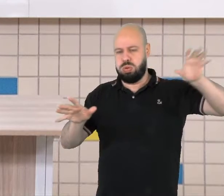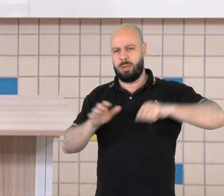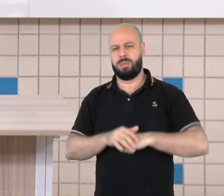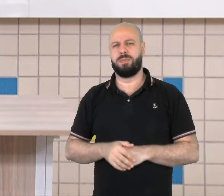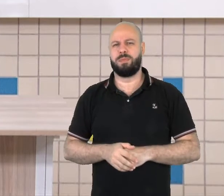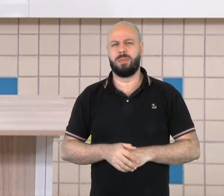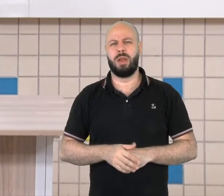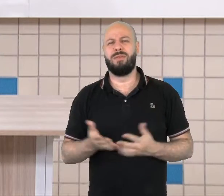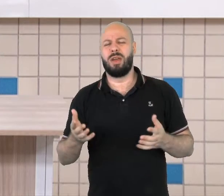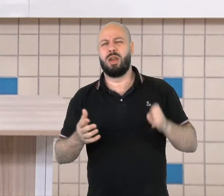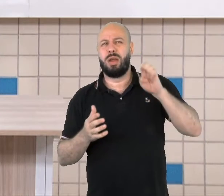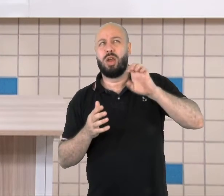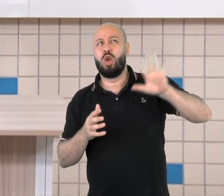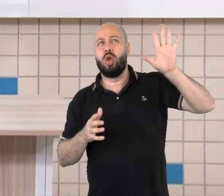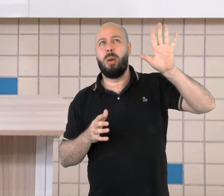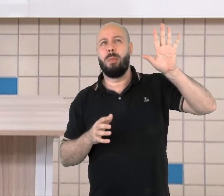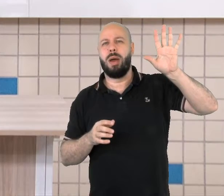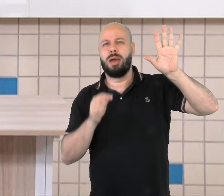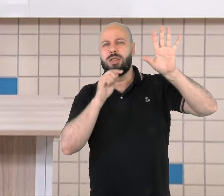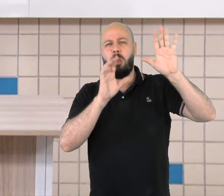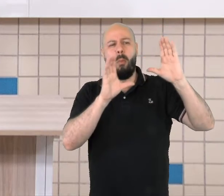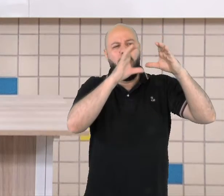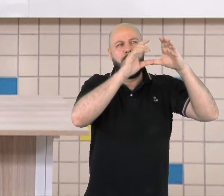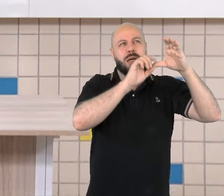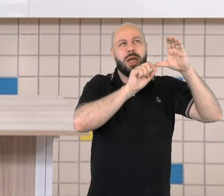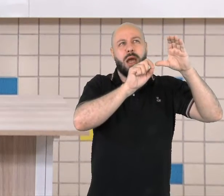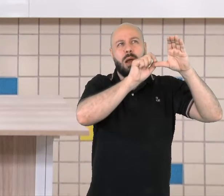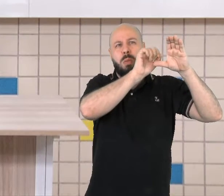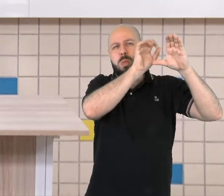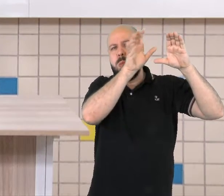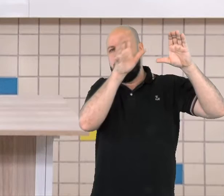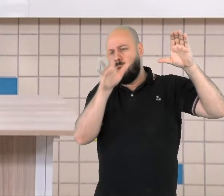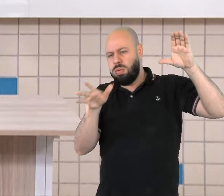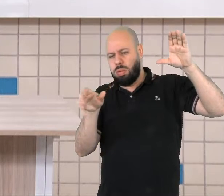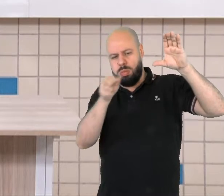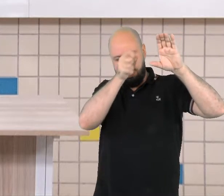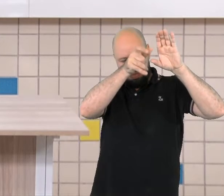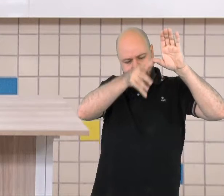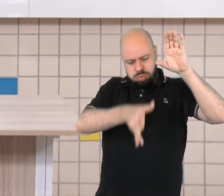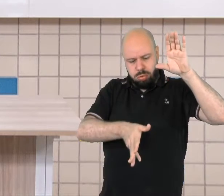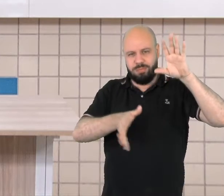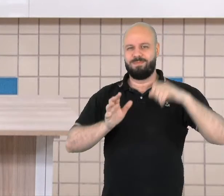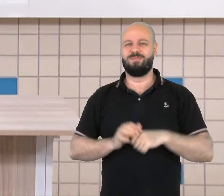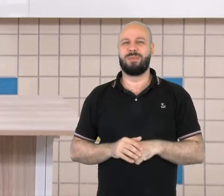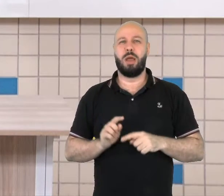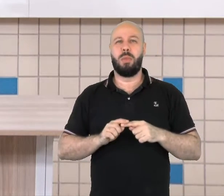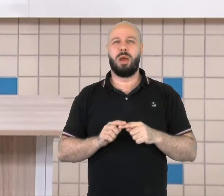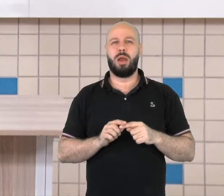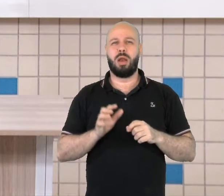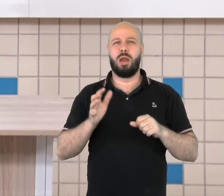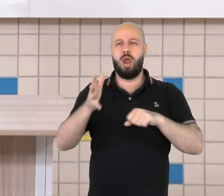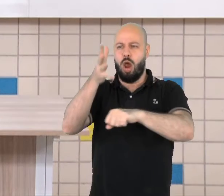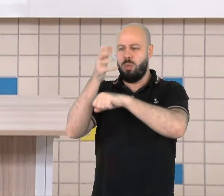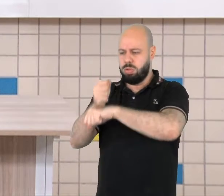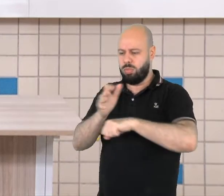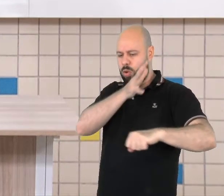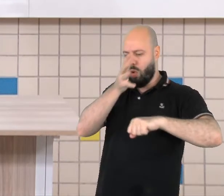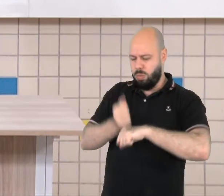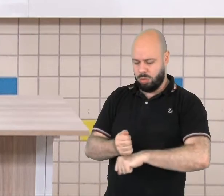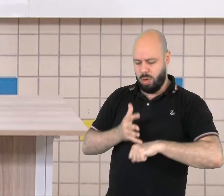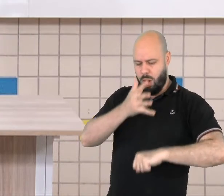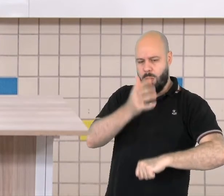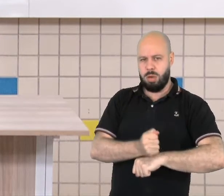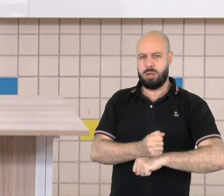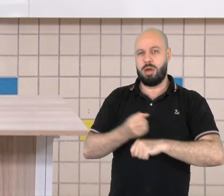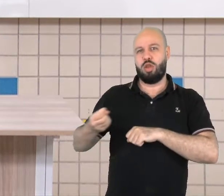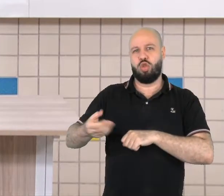olha o tanto que ela saiu do território dela para aplicar esses processos de colonização e neocolonização. Isso traz